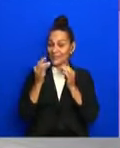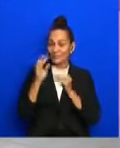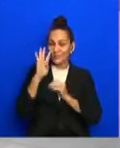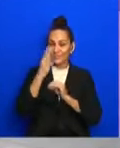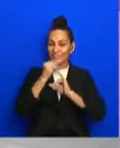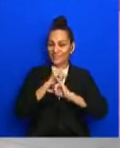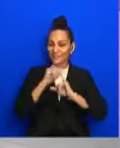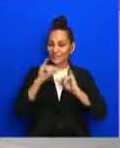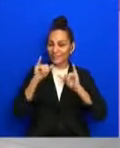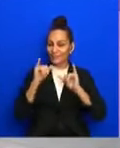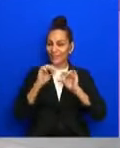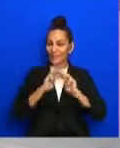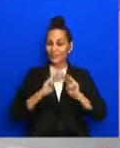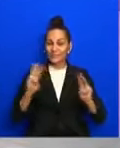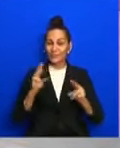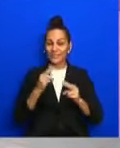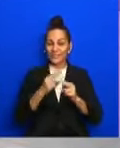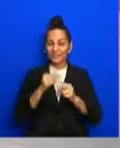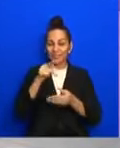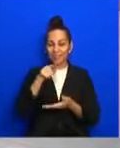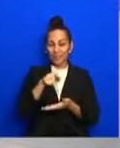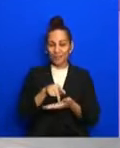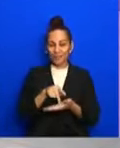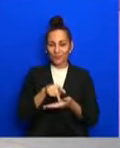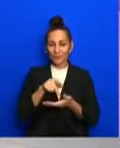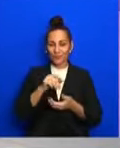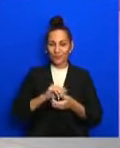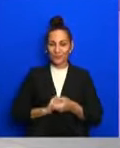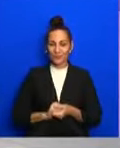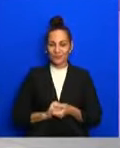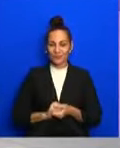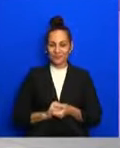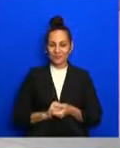todos os resultados serão publicados em loterias.caixa.gov.br.